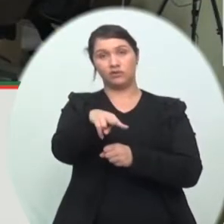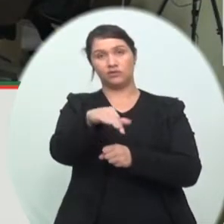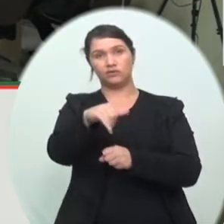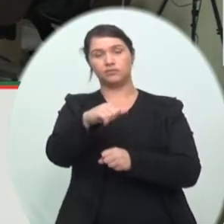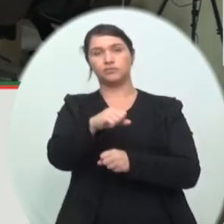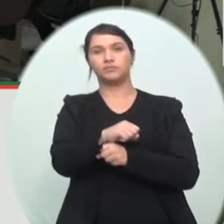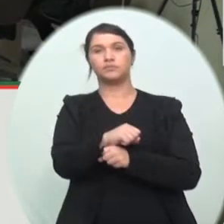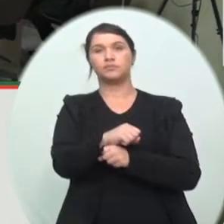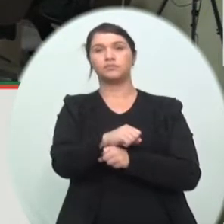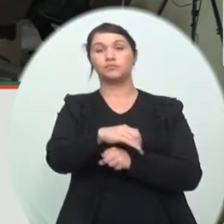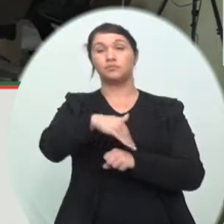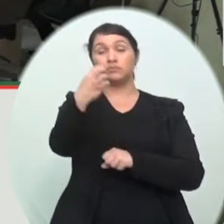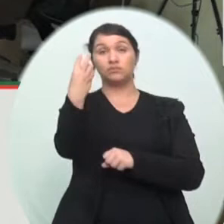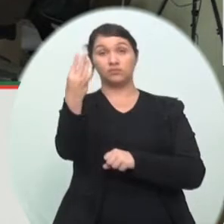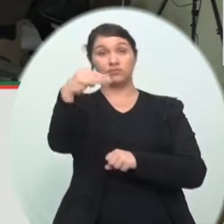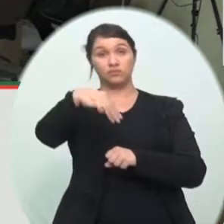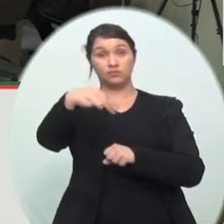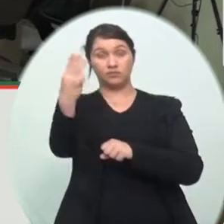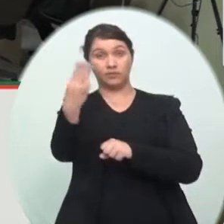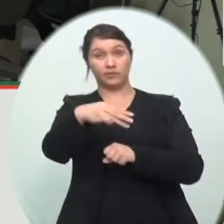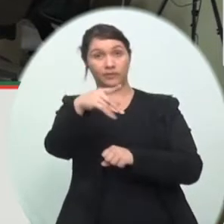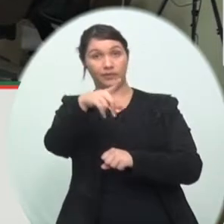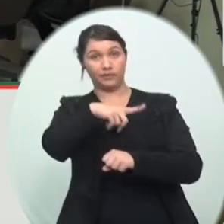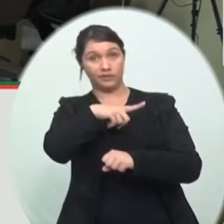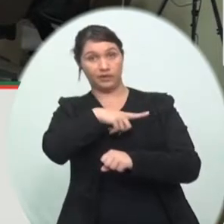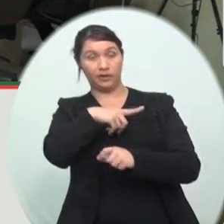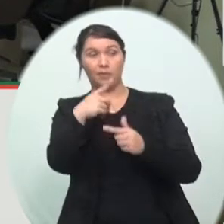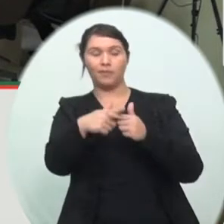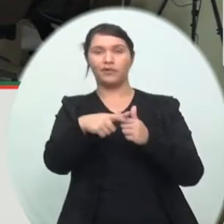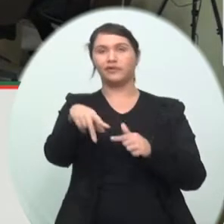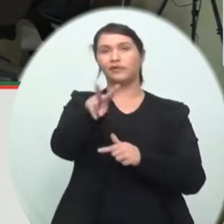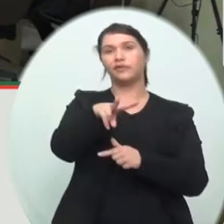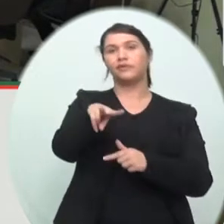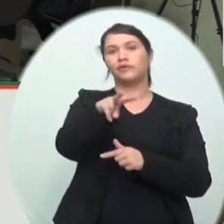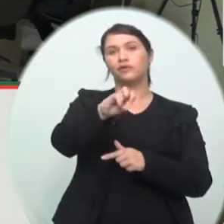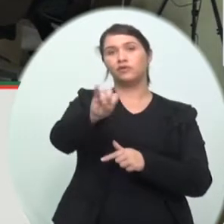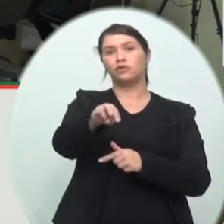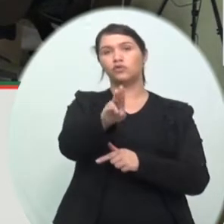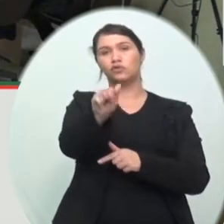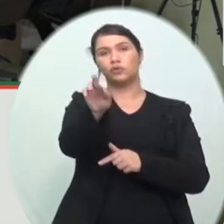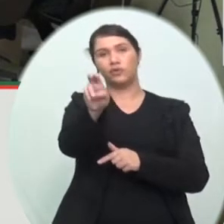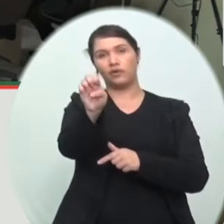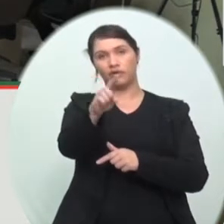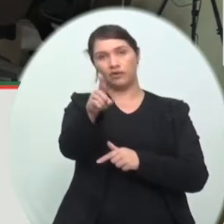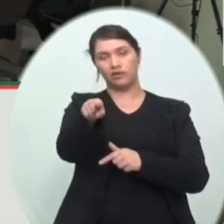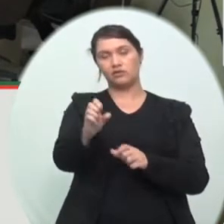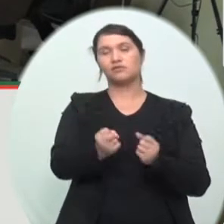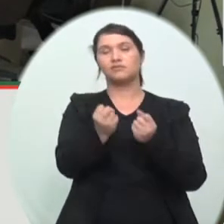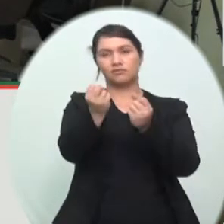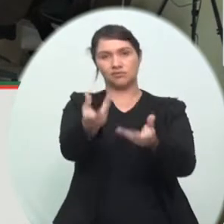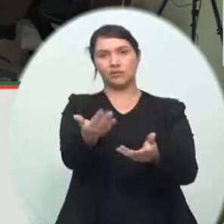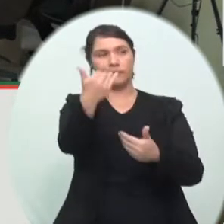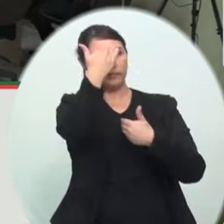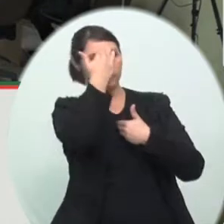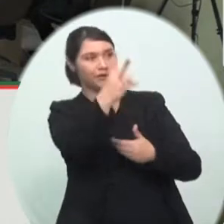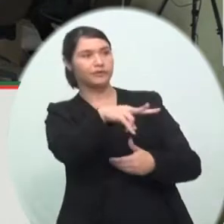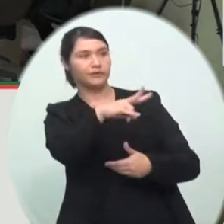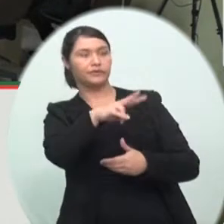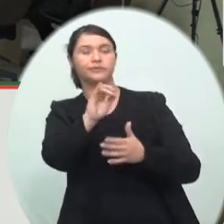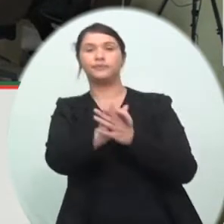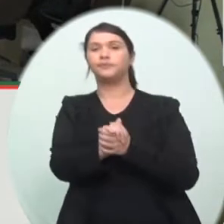mais de 3 minutos e meio do vereador Juarez de Jesus. Obrigado, vereador Juarez, pelo seu